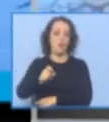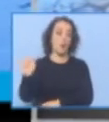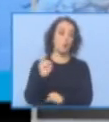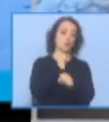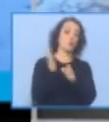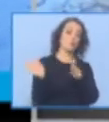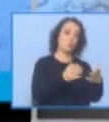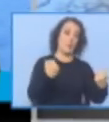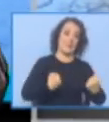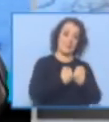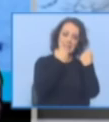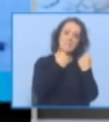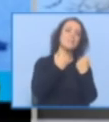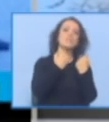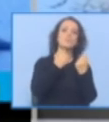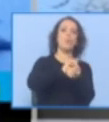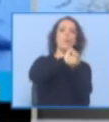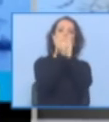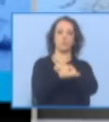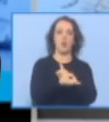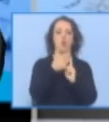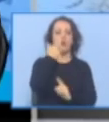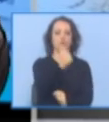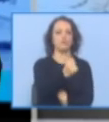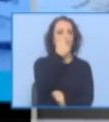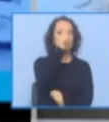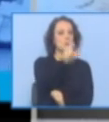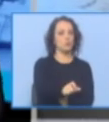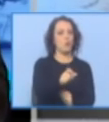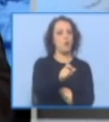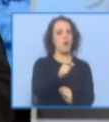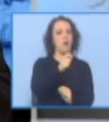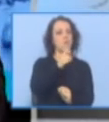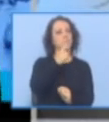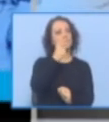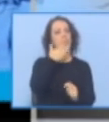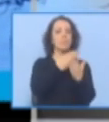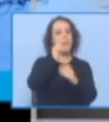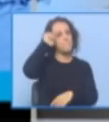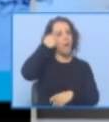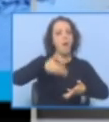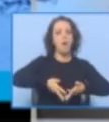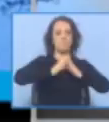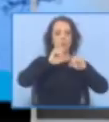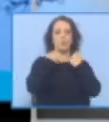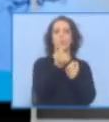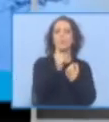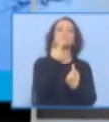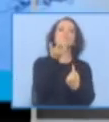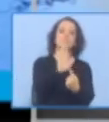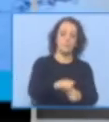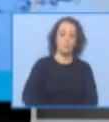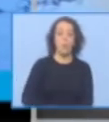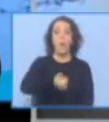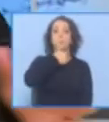desvirtuadores da dignidade da pessoa e da construção de uma sociedade harmónica. Um exemplo, o anti-abolicionismo,